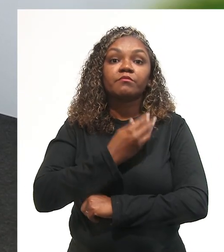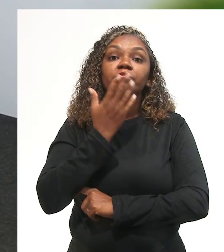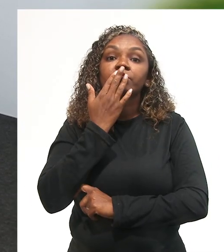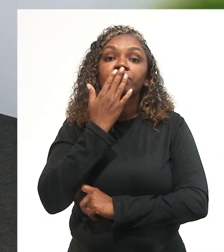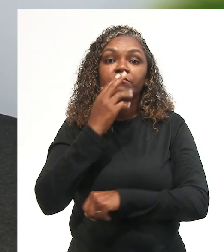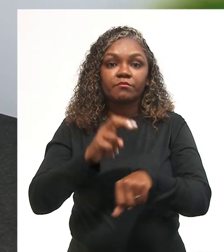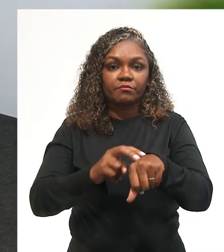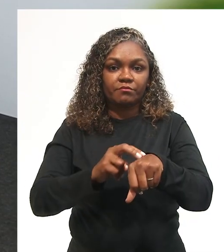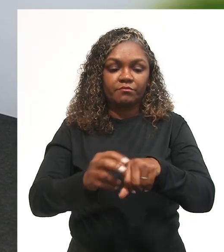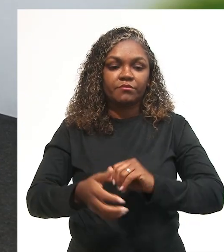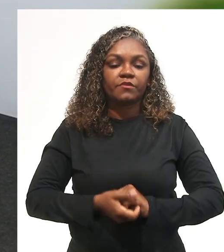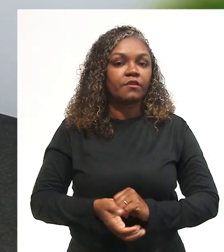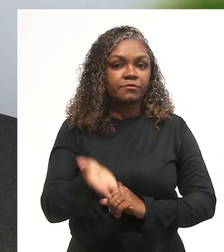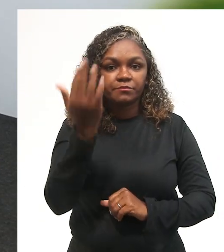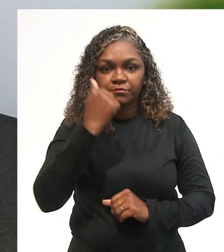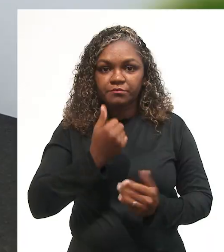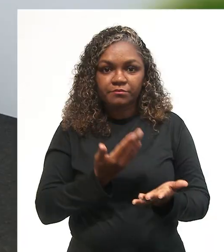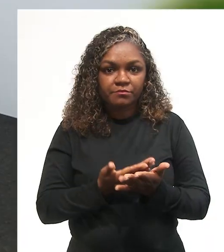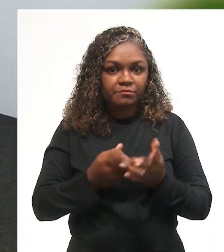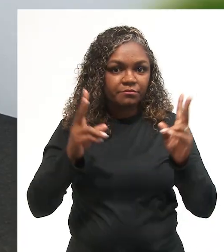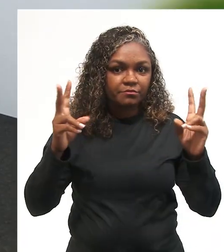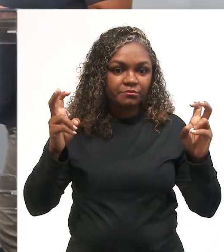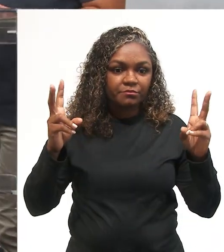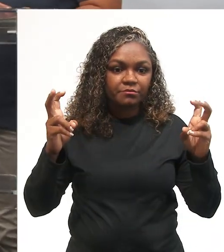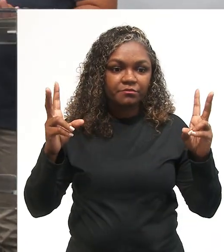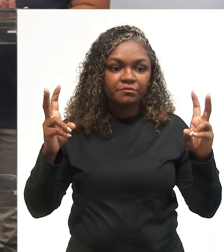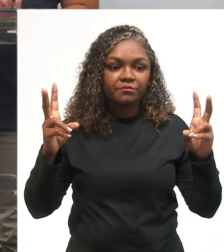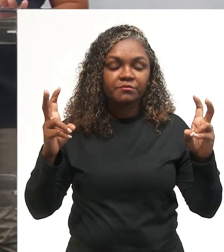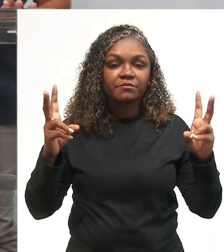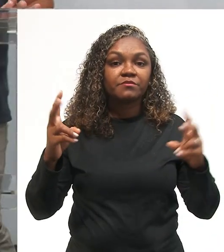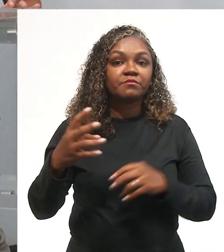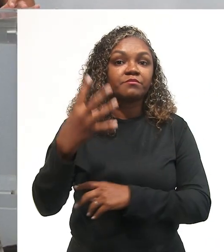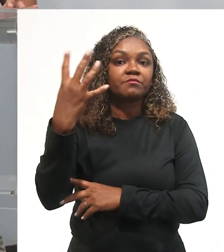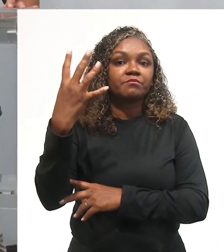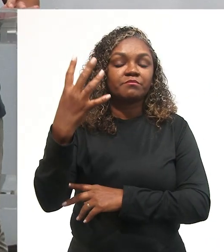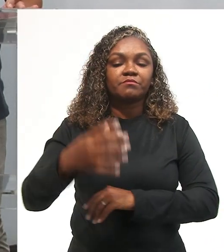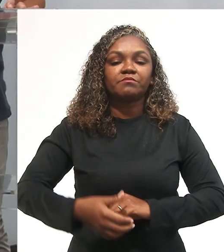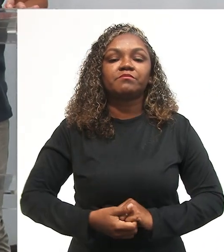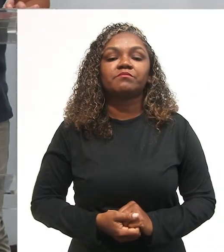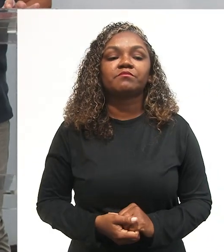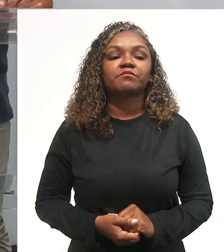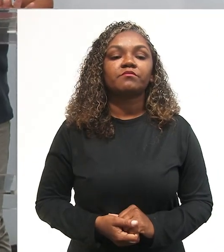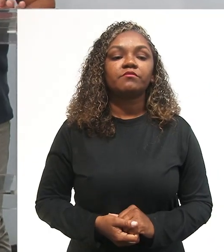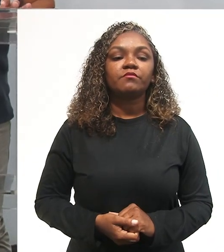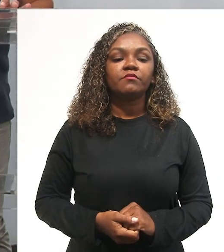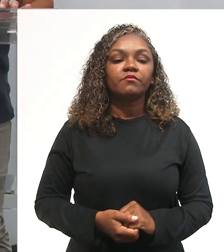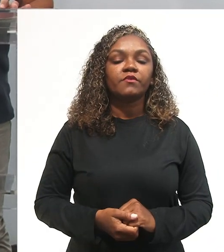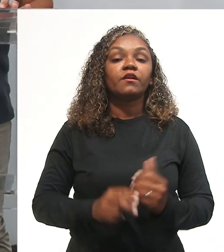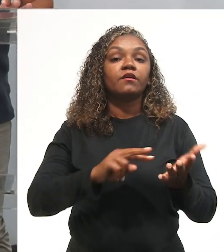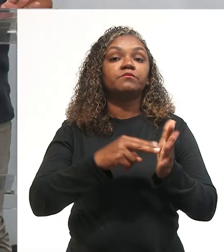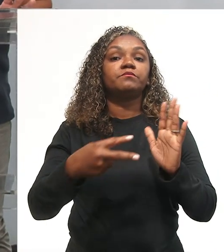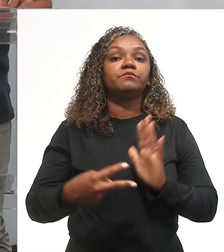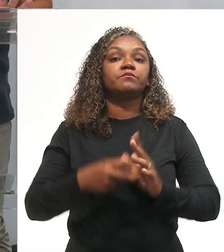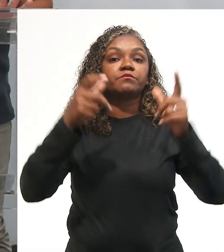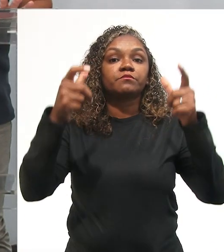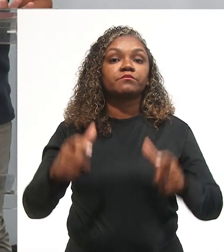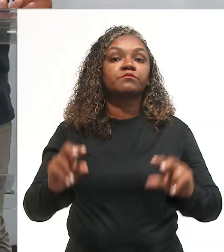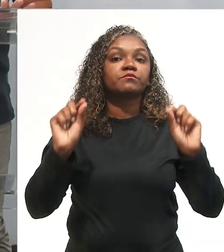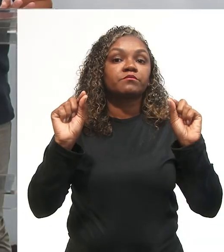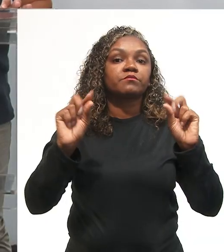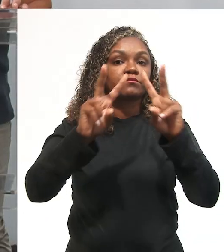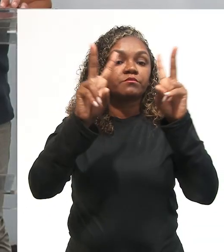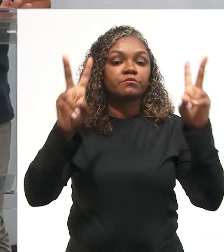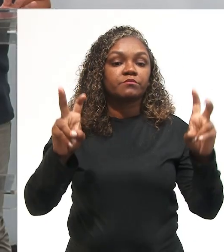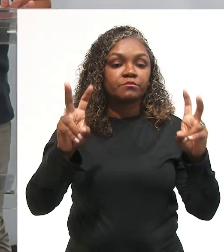verde. Vem cá comigo então para a nossa aula de número 4, onde nós vamos falar um pouco